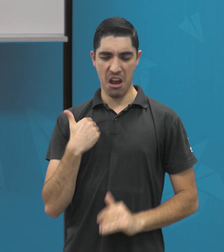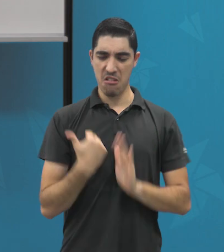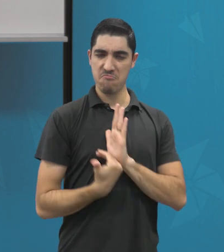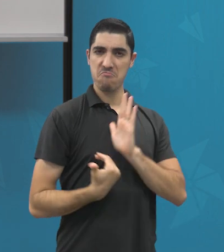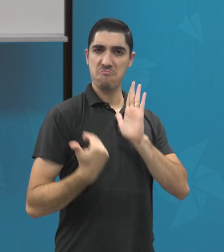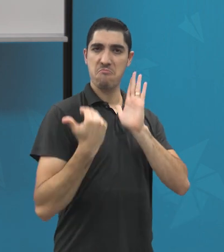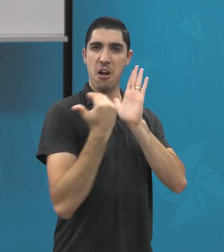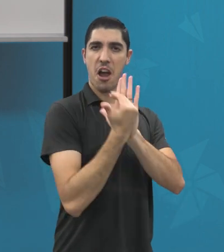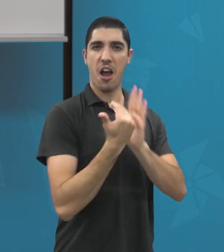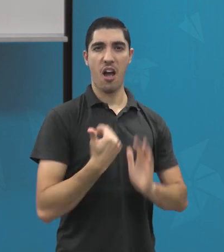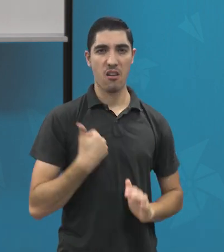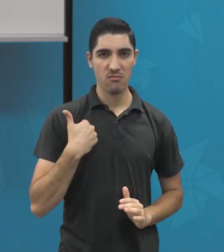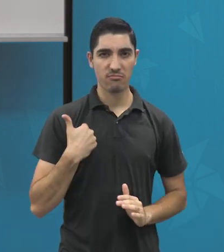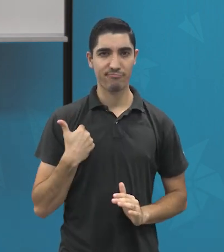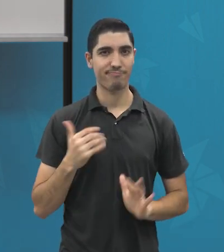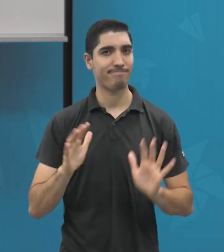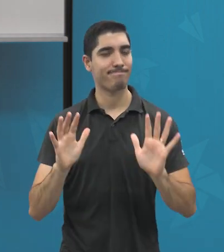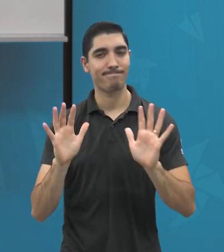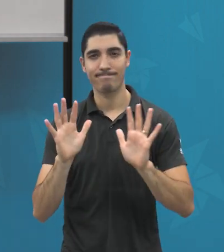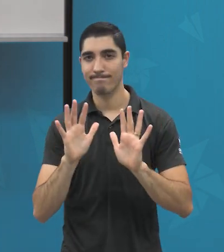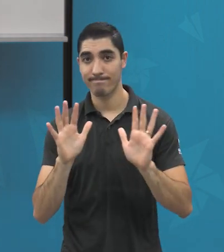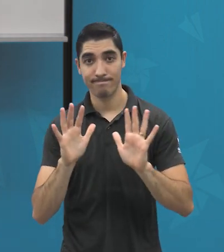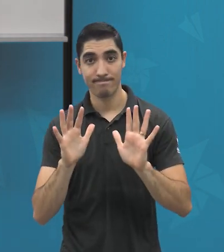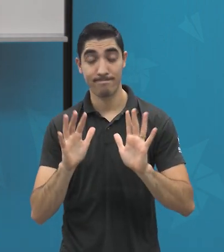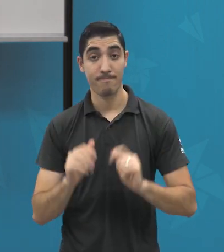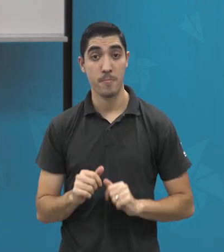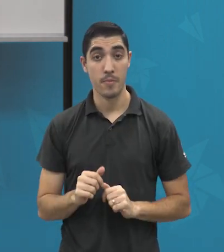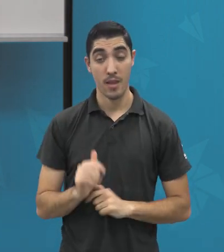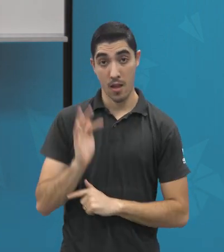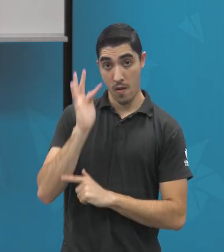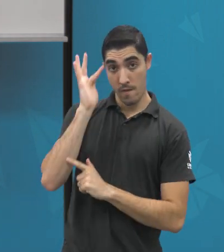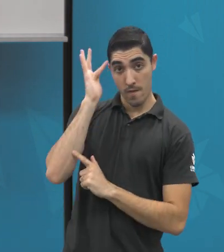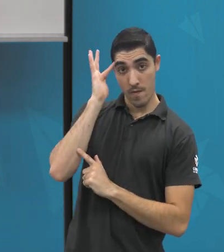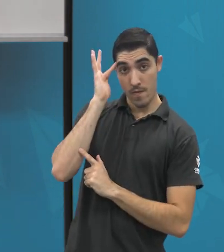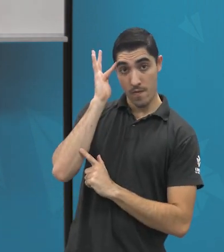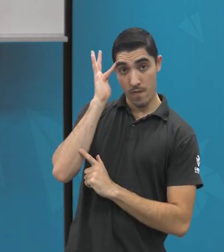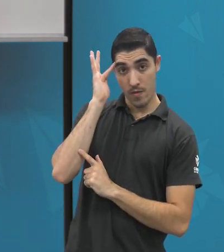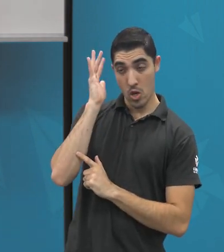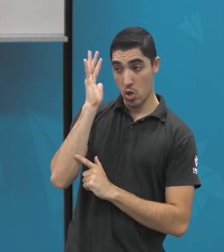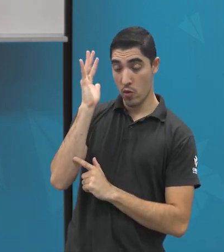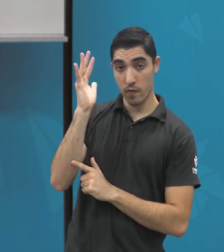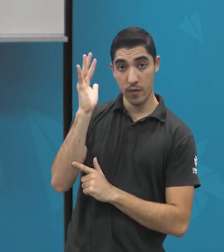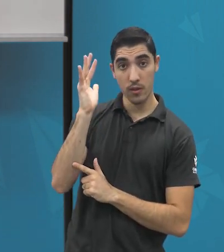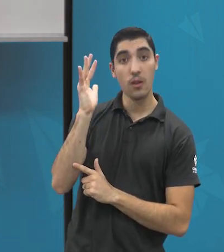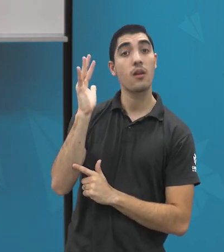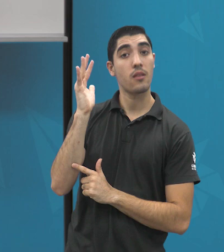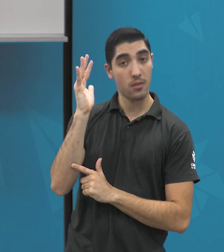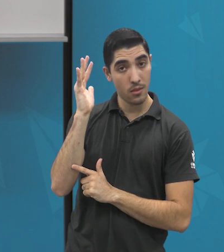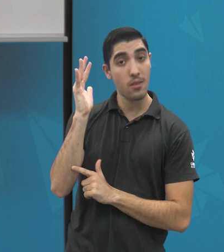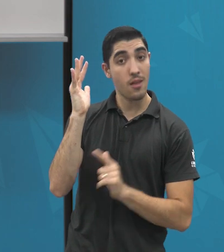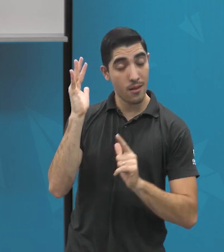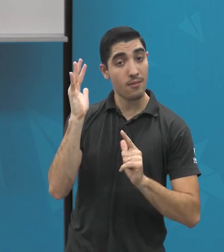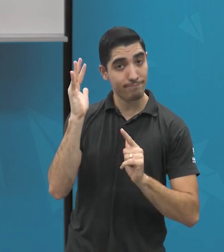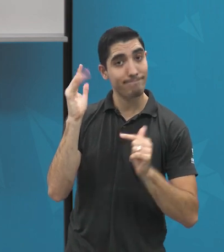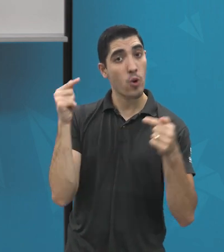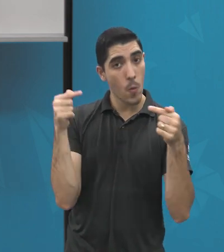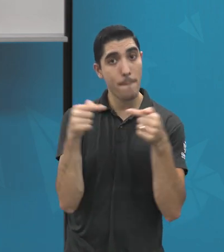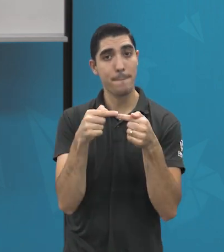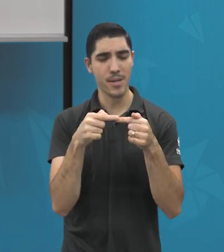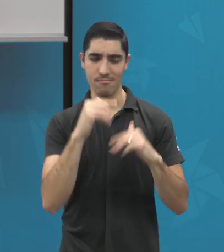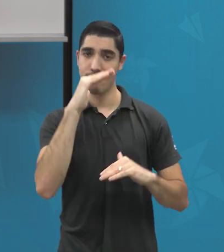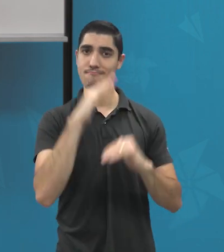outros ou qualquer coisa assim, né? A filosofia ela tem uma raiz prática